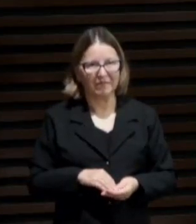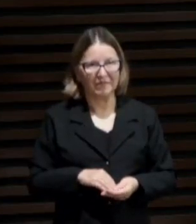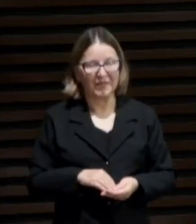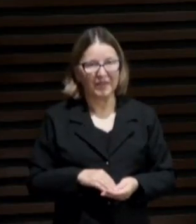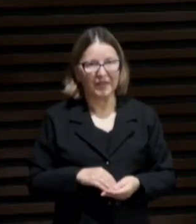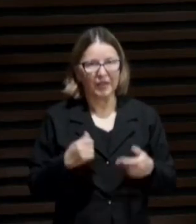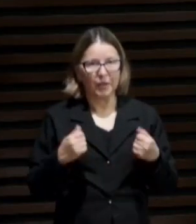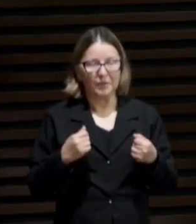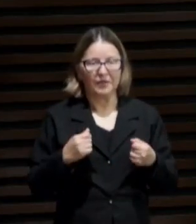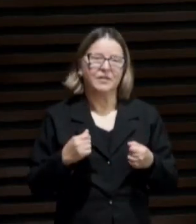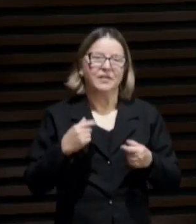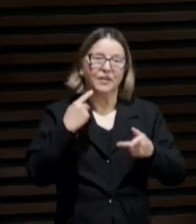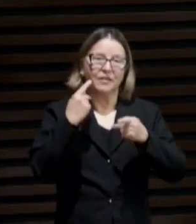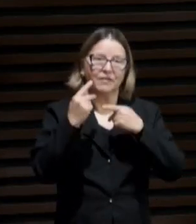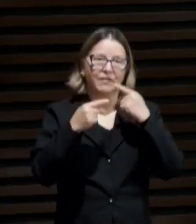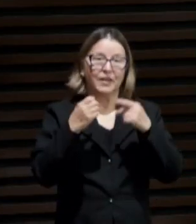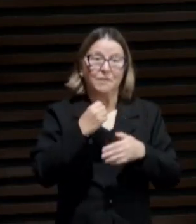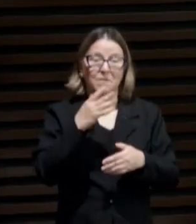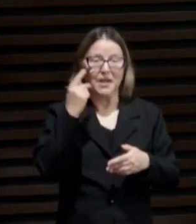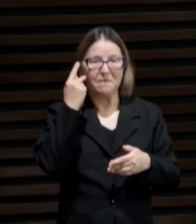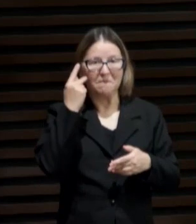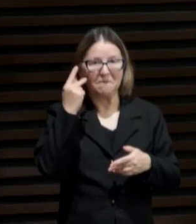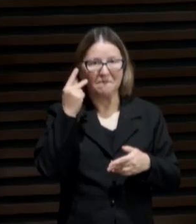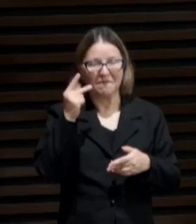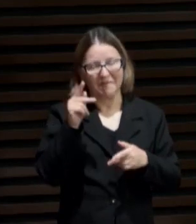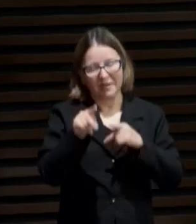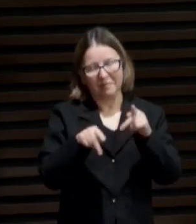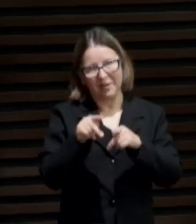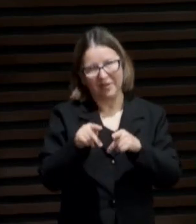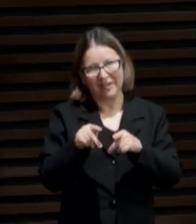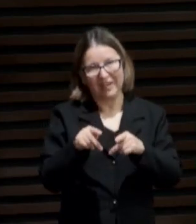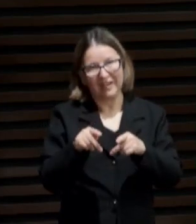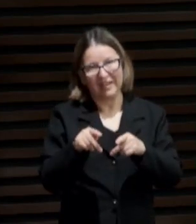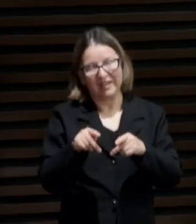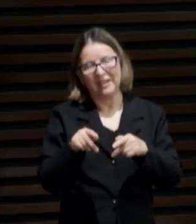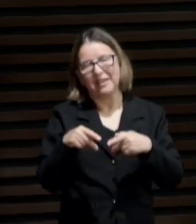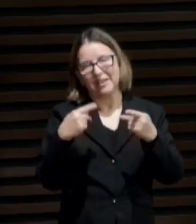Bendizei ao que vos maldizem. E orai pelo que vos caluniam.